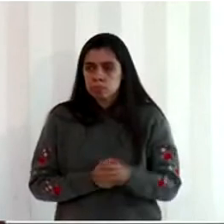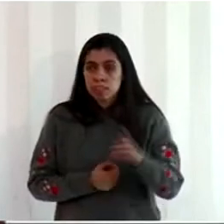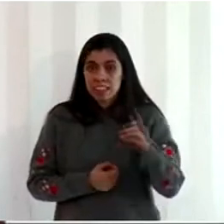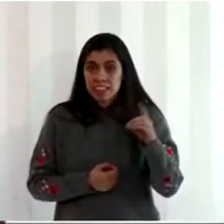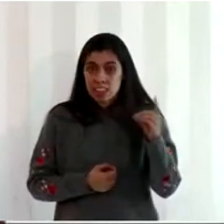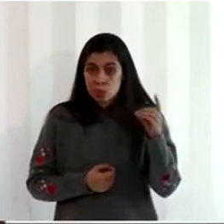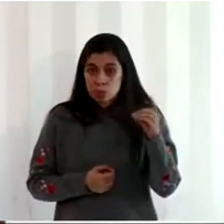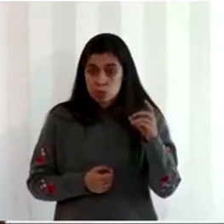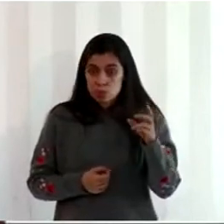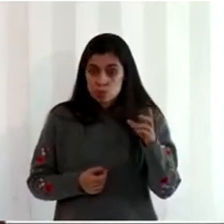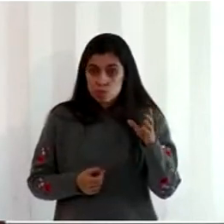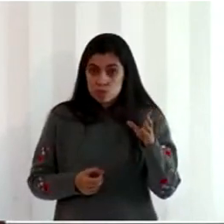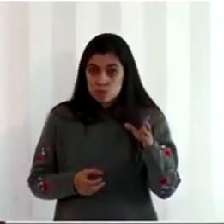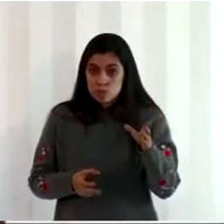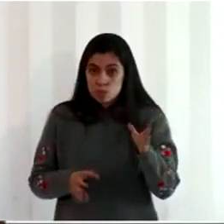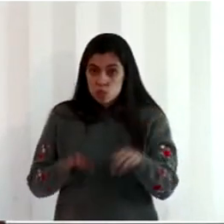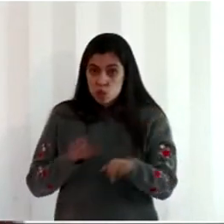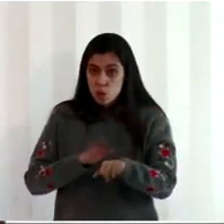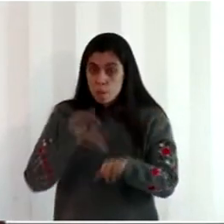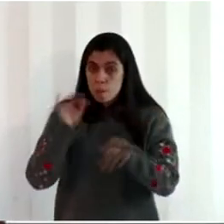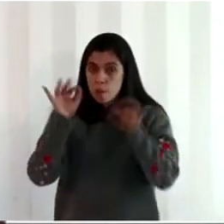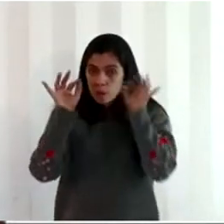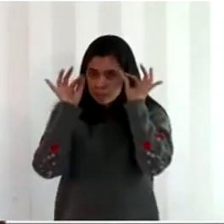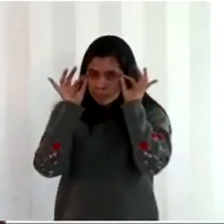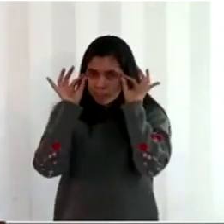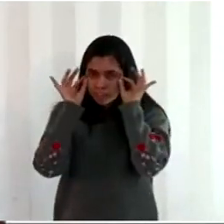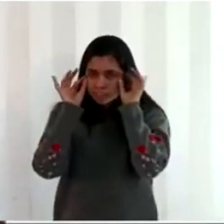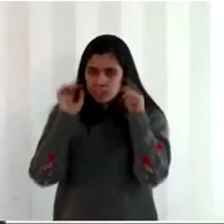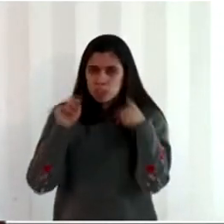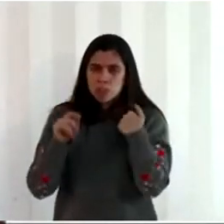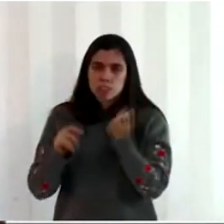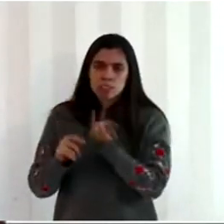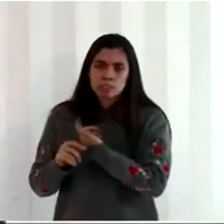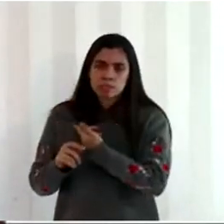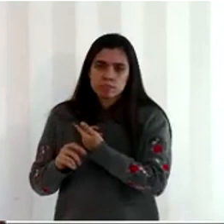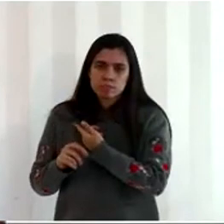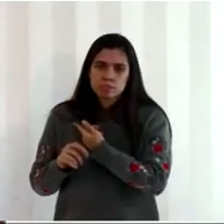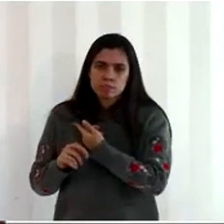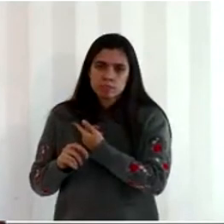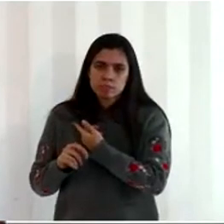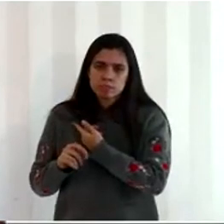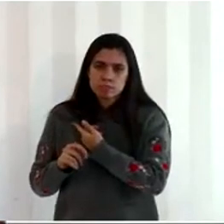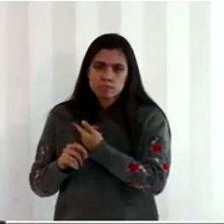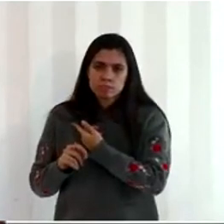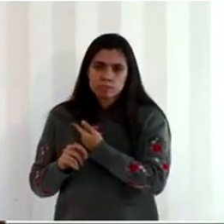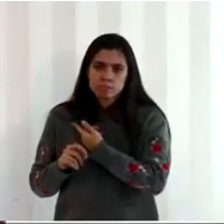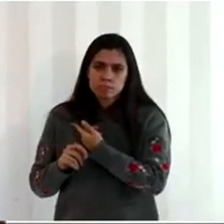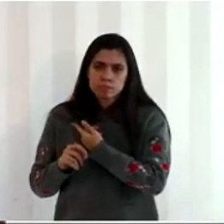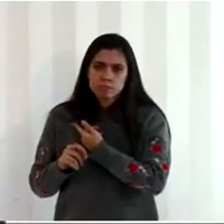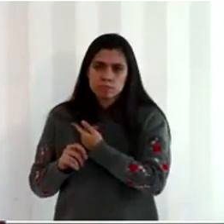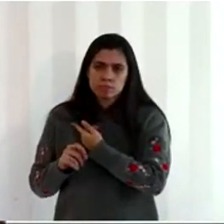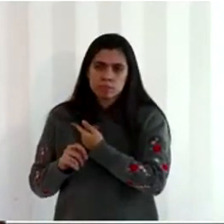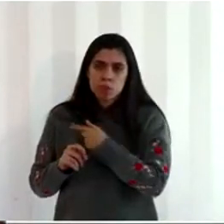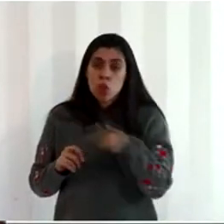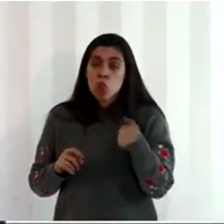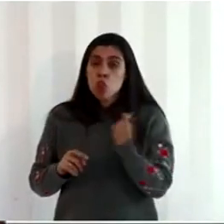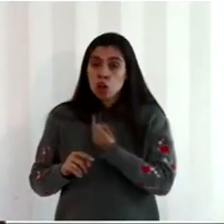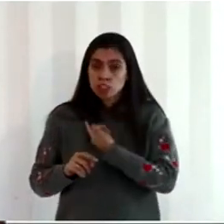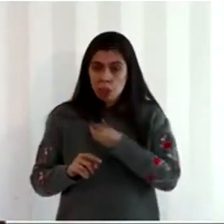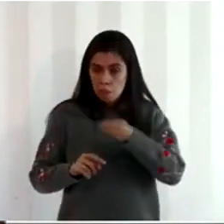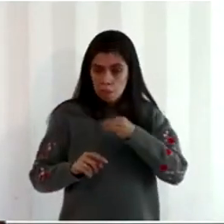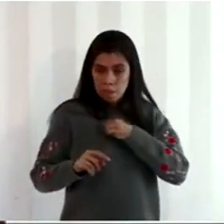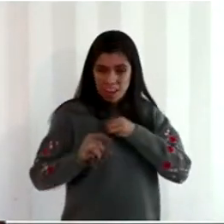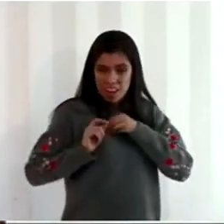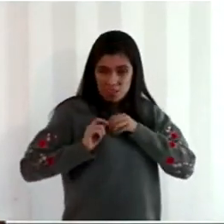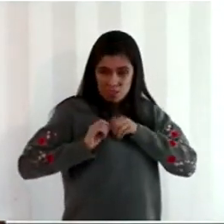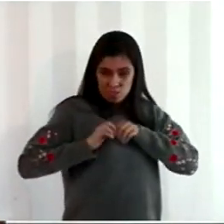nos exortar, que se estamos trazendo coisa suja para a presença de Deus, estamos contaminando tudo e todos. Mas